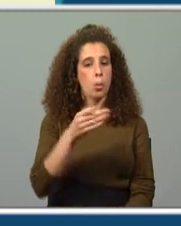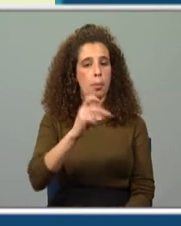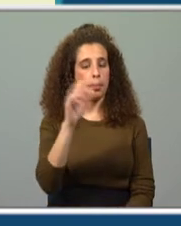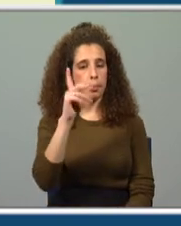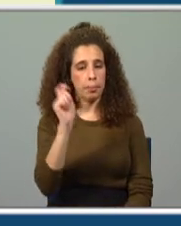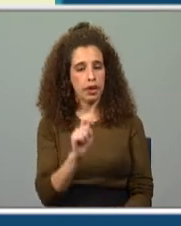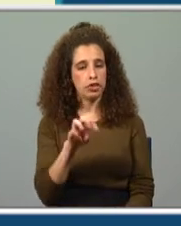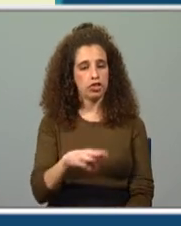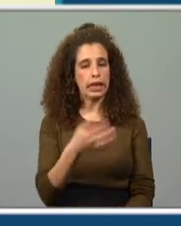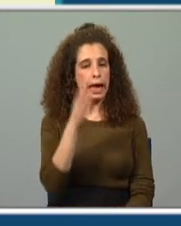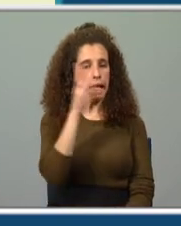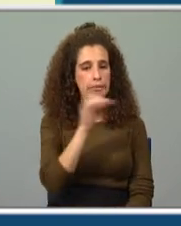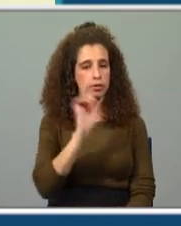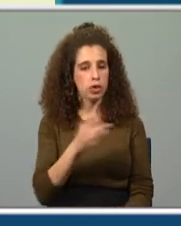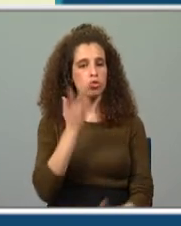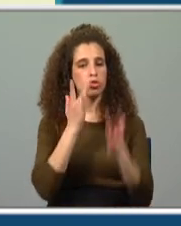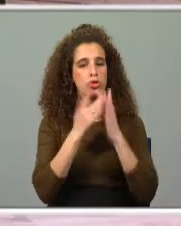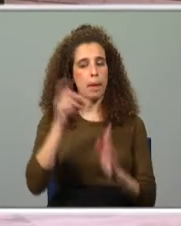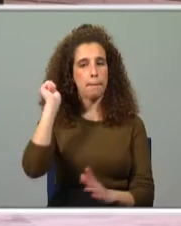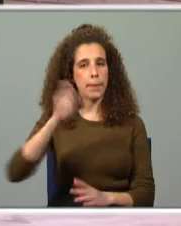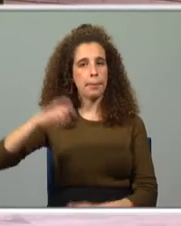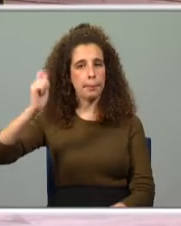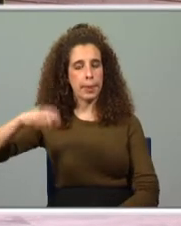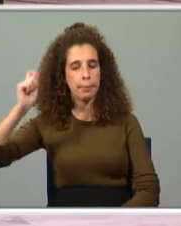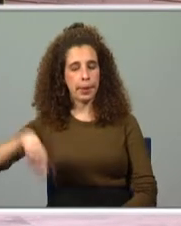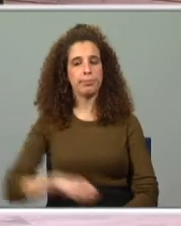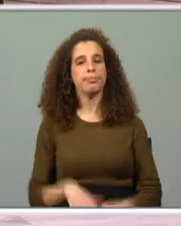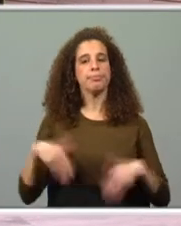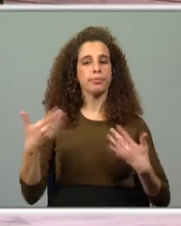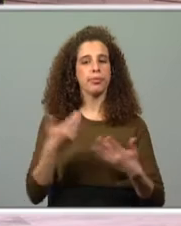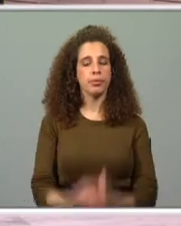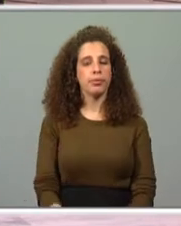e O Teatro às Três Pancadas. Então...